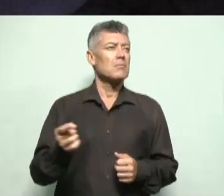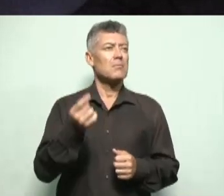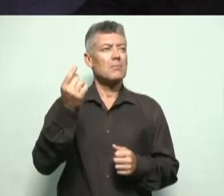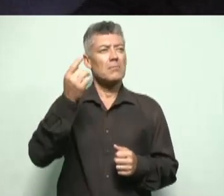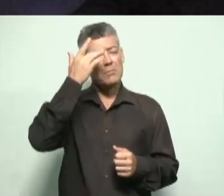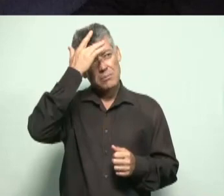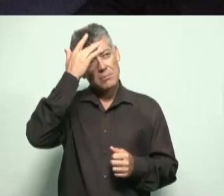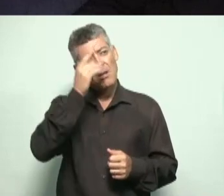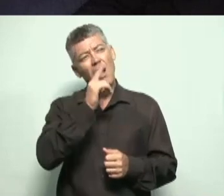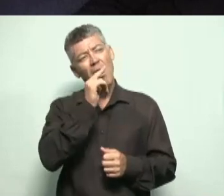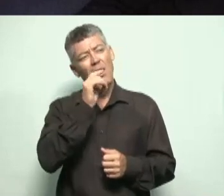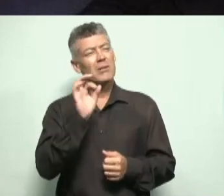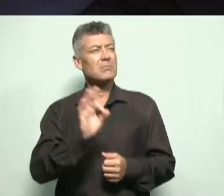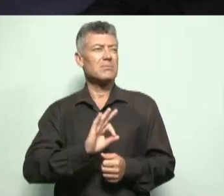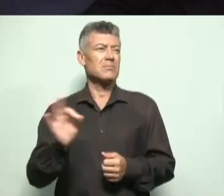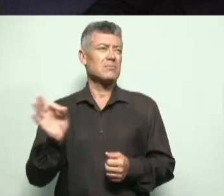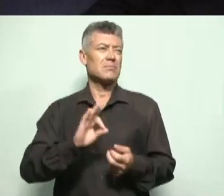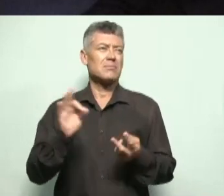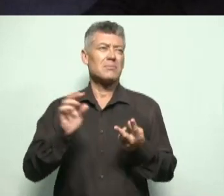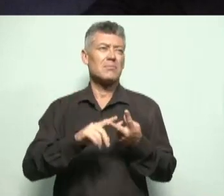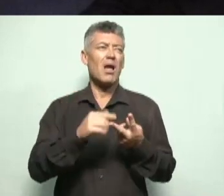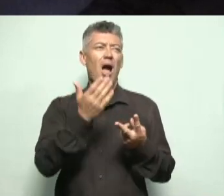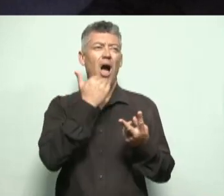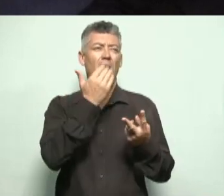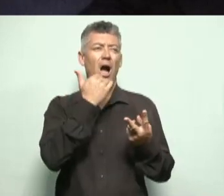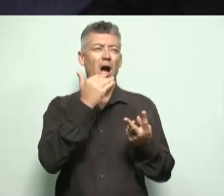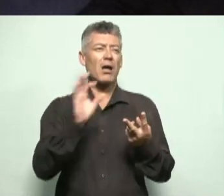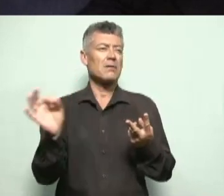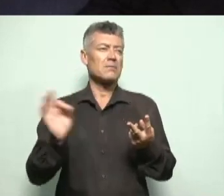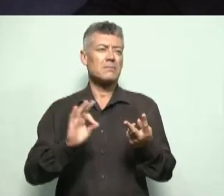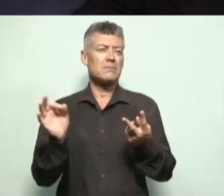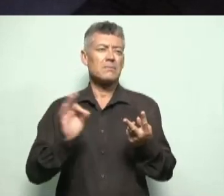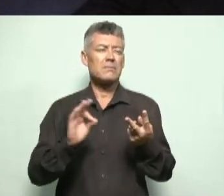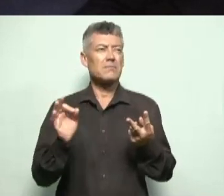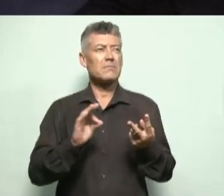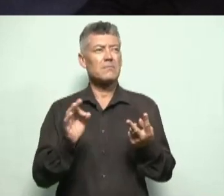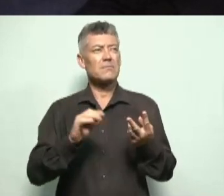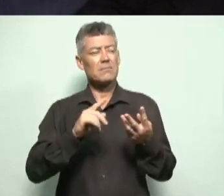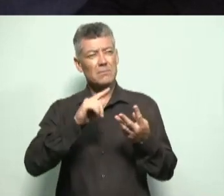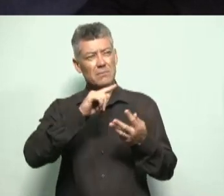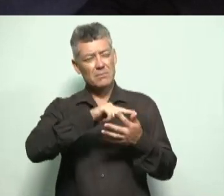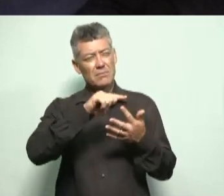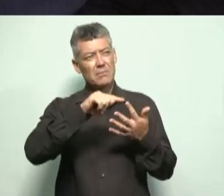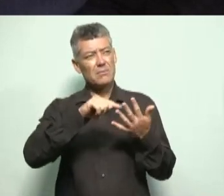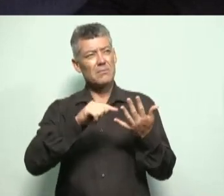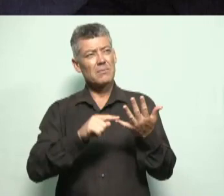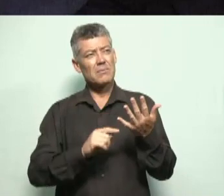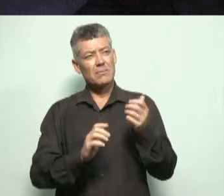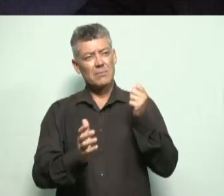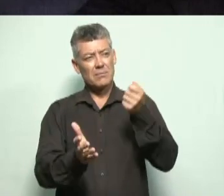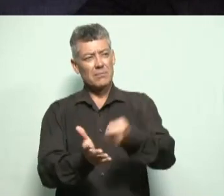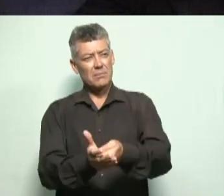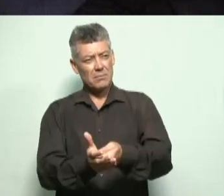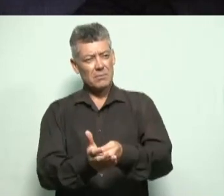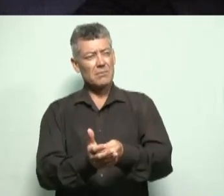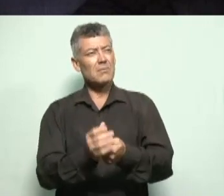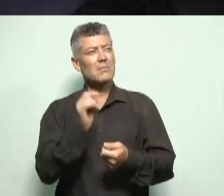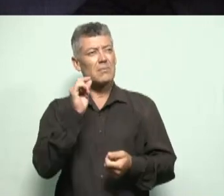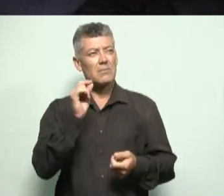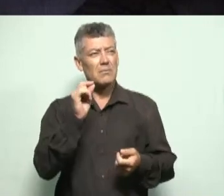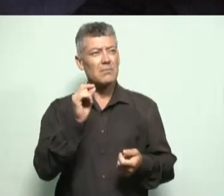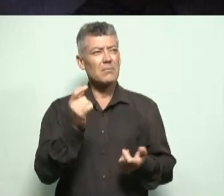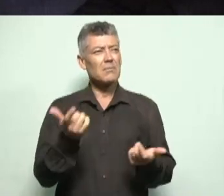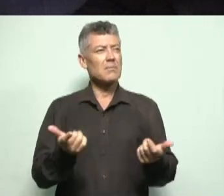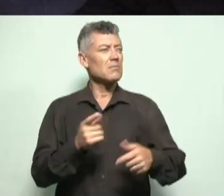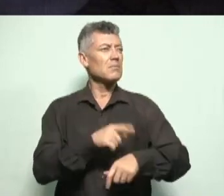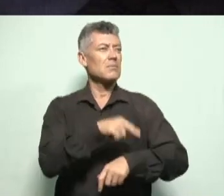pessoas sem água, sem alimento, né? E esses recursos, eles são necessários. A gente, num momento como esse,